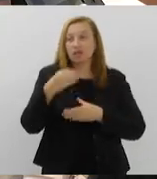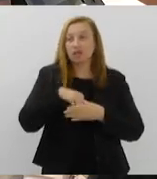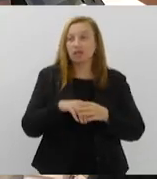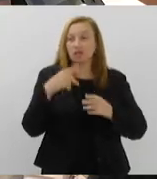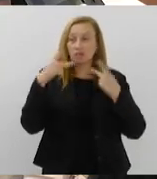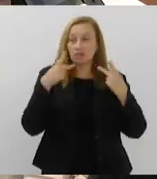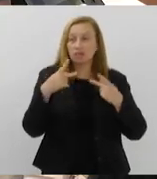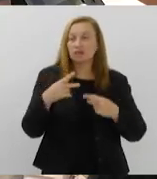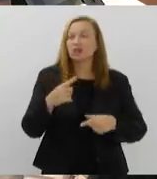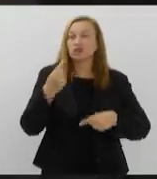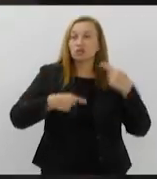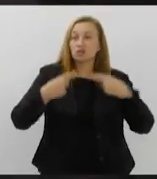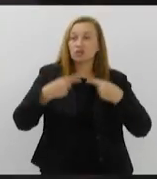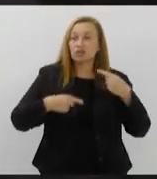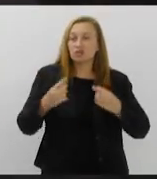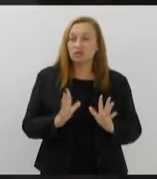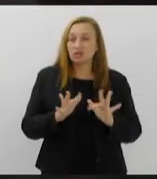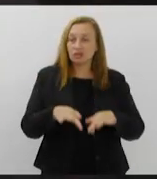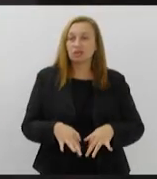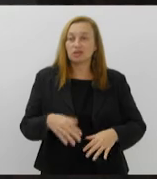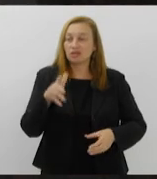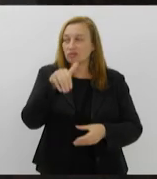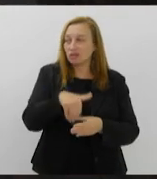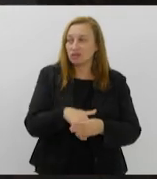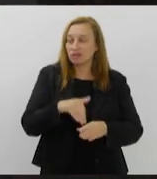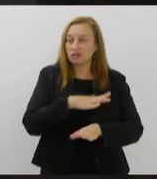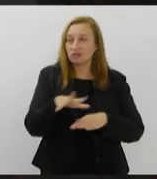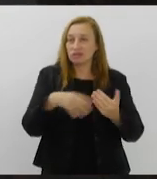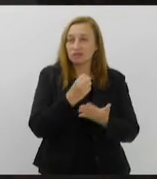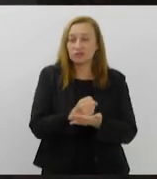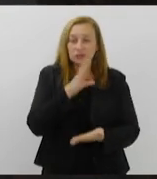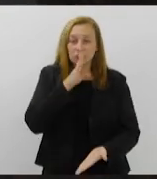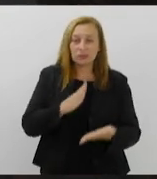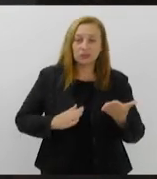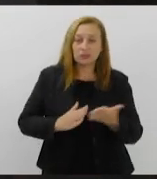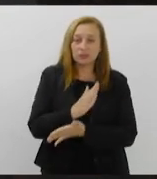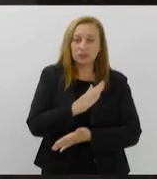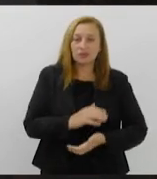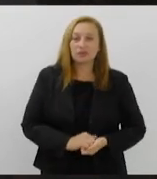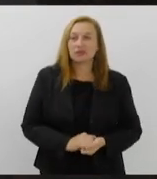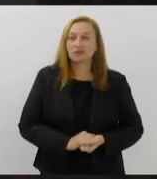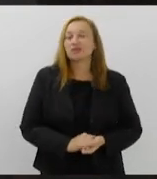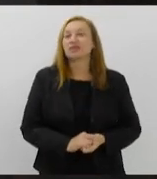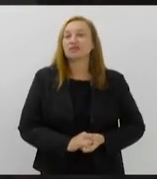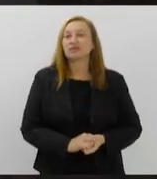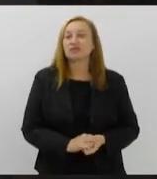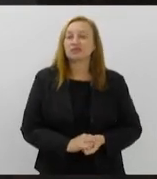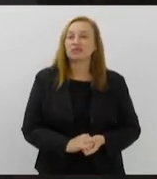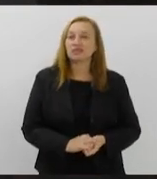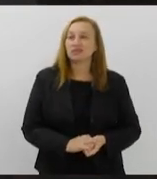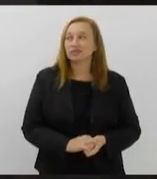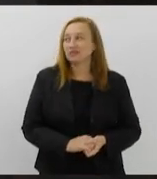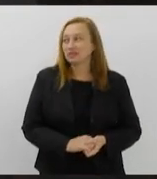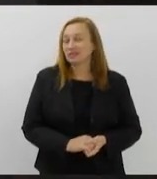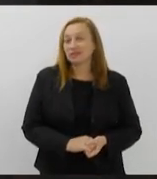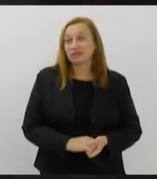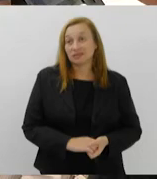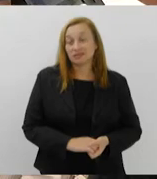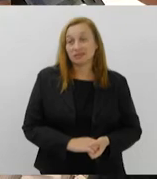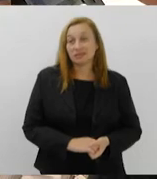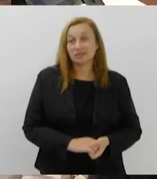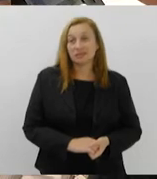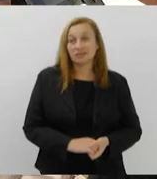havendo mais quem queira discutir, encerrada a discussão. Em votação, os senhores que aprovam permaneçam como estão. Aprovado, vai à promulgação.